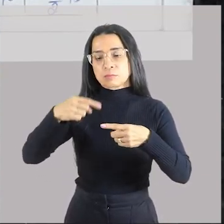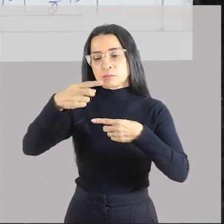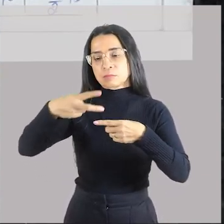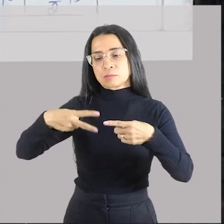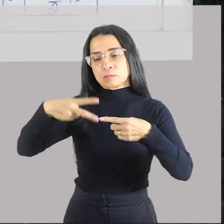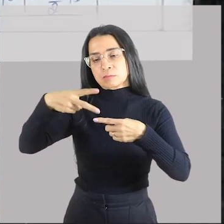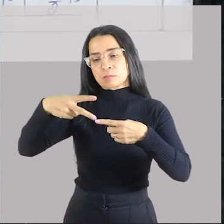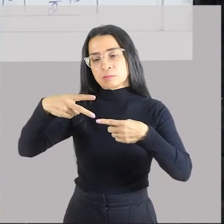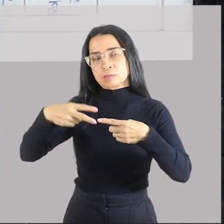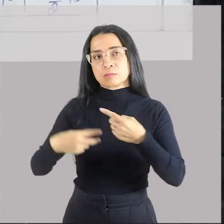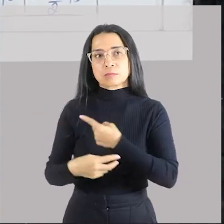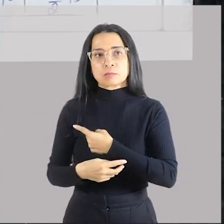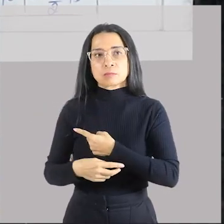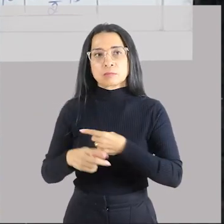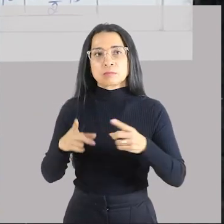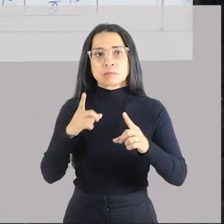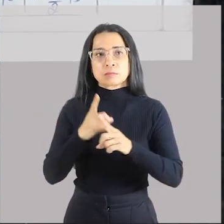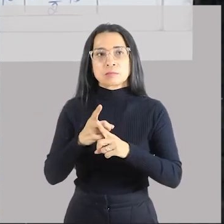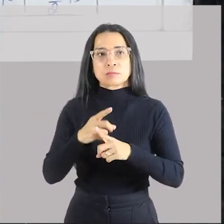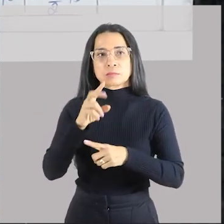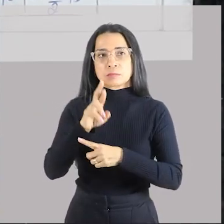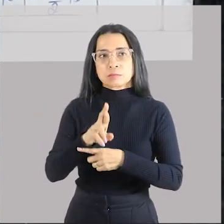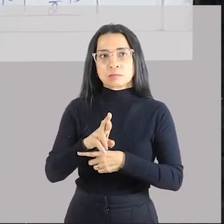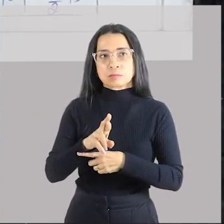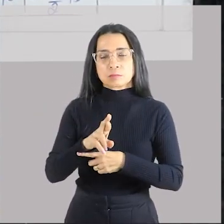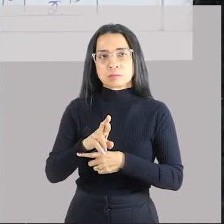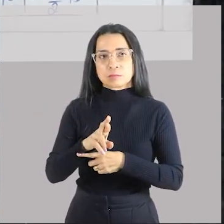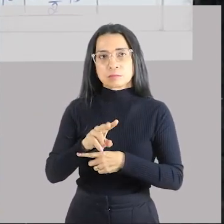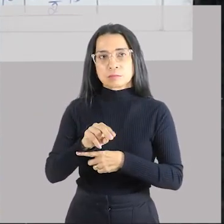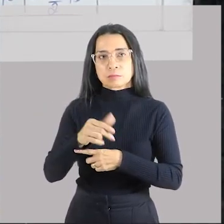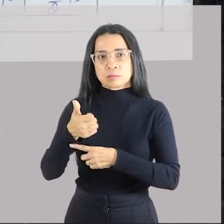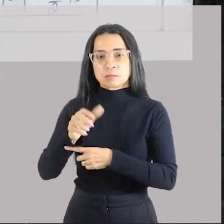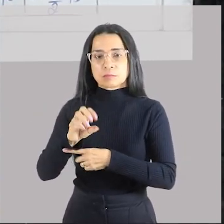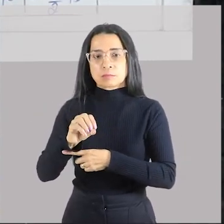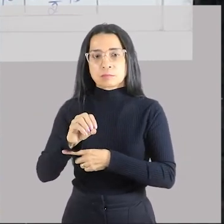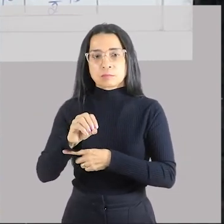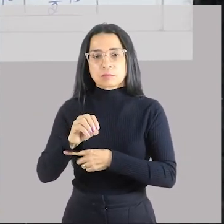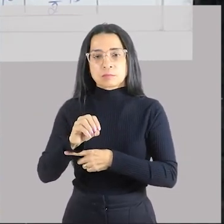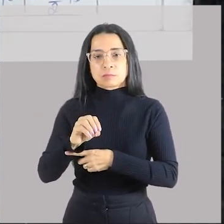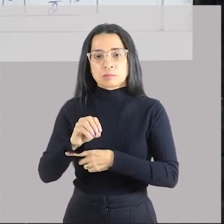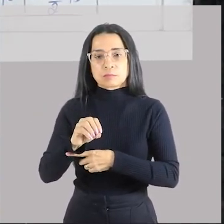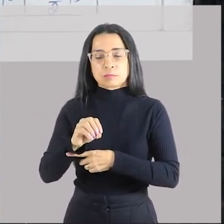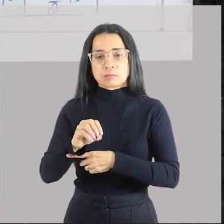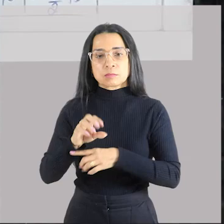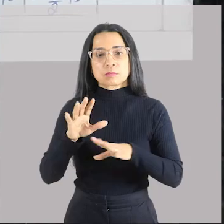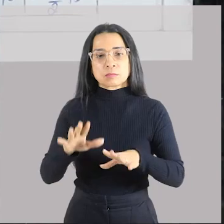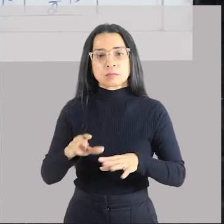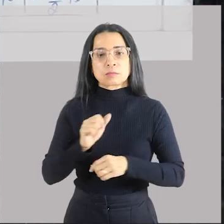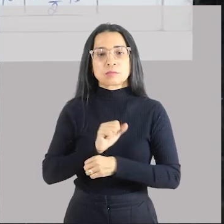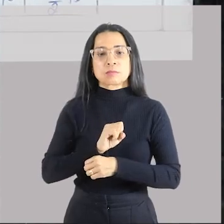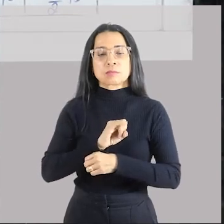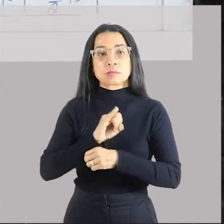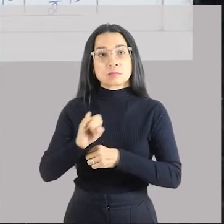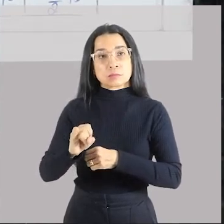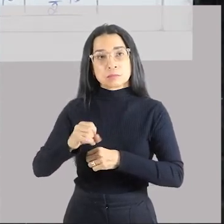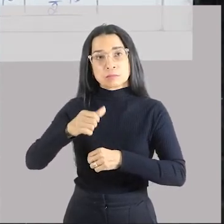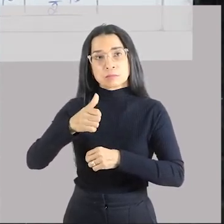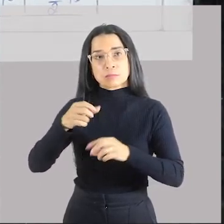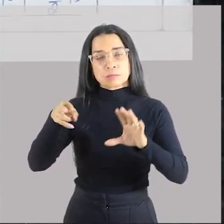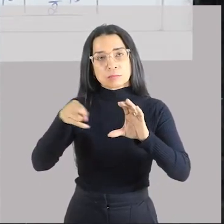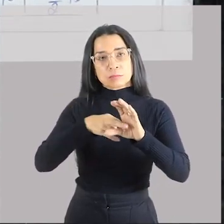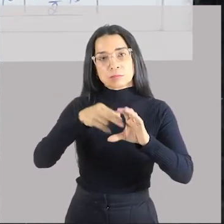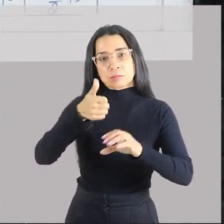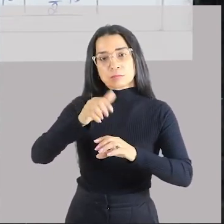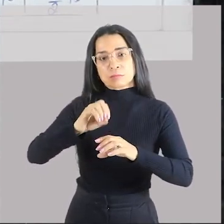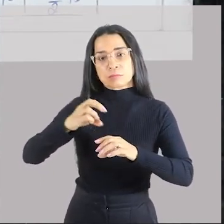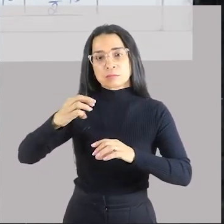pelos extremos, nós encontramos que o raio é igual a 10. Turma, mas se o raio é